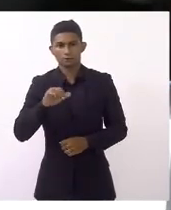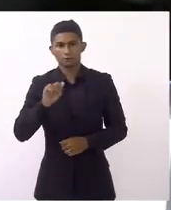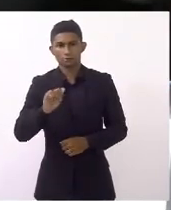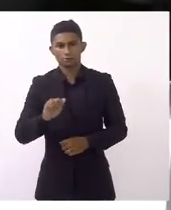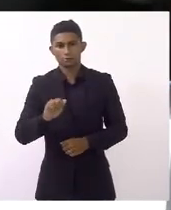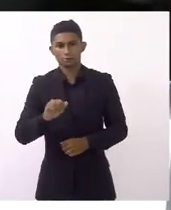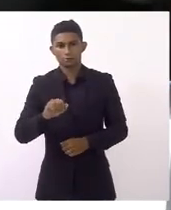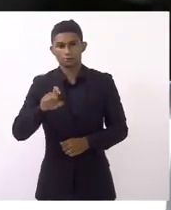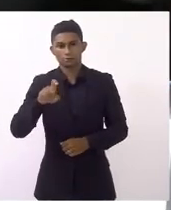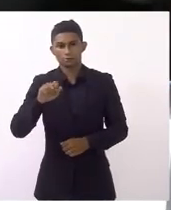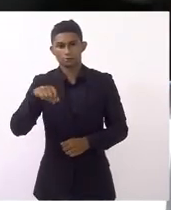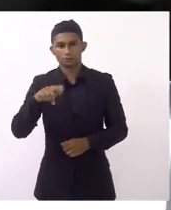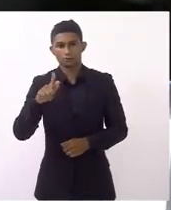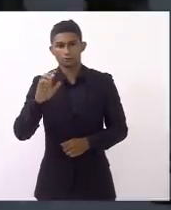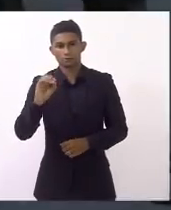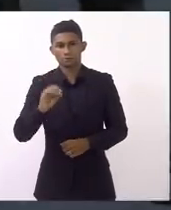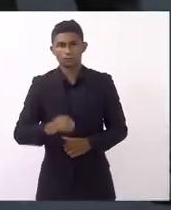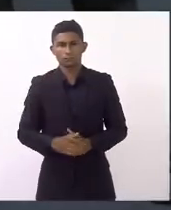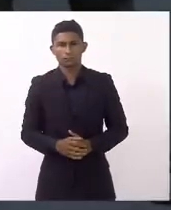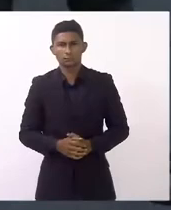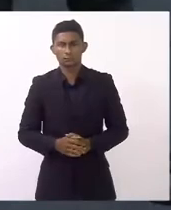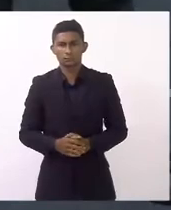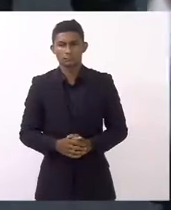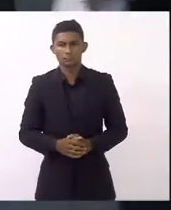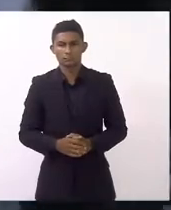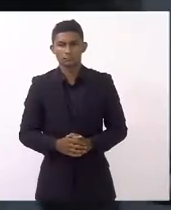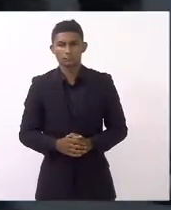Xangô da casa de mainha e